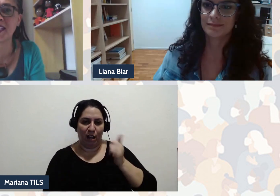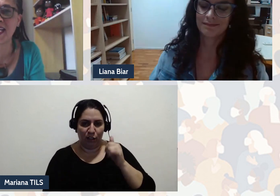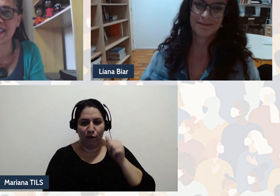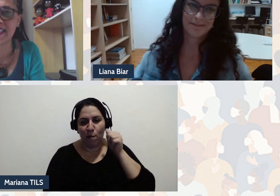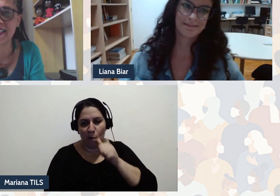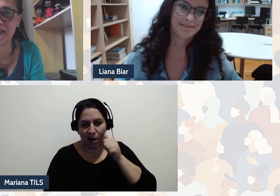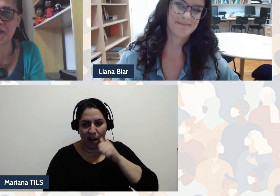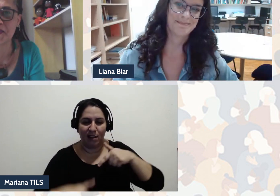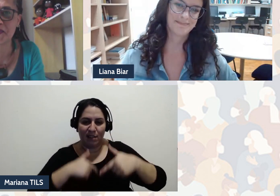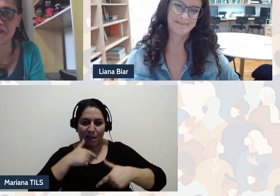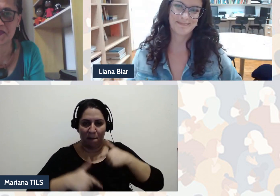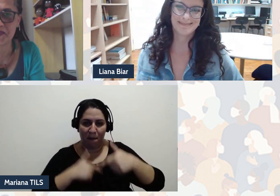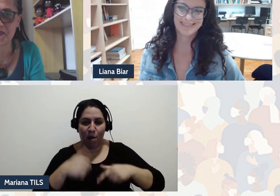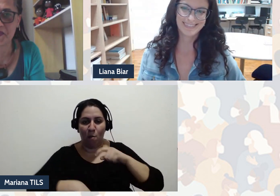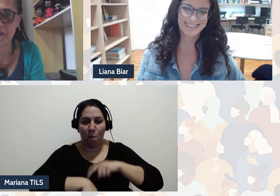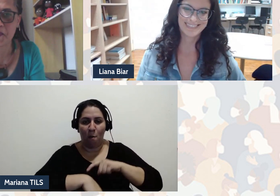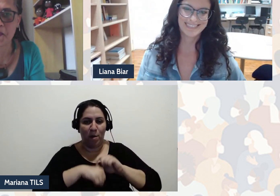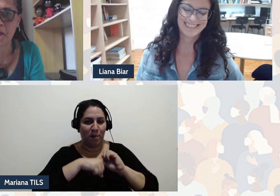Muito obrigada, Liana.